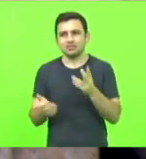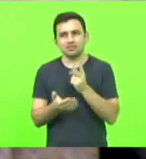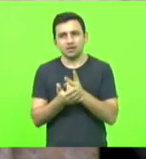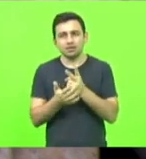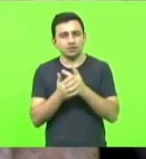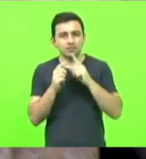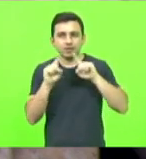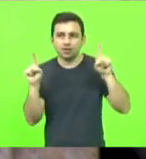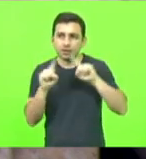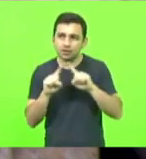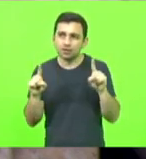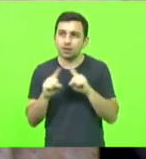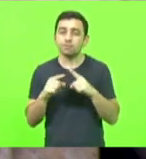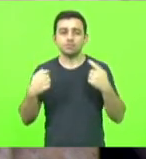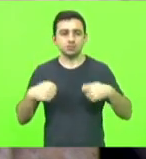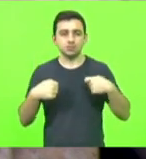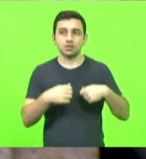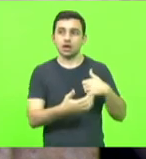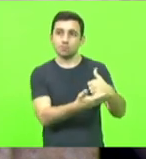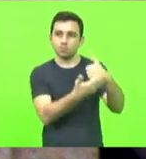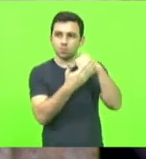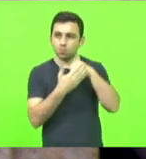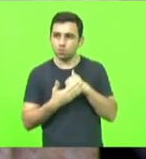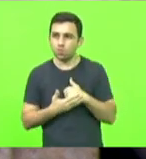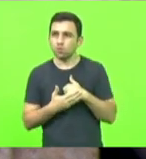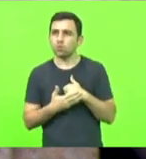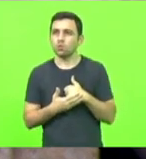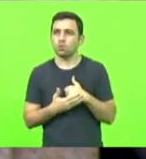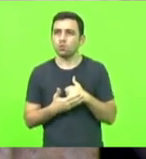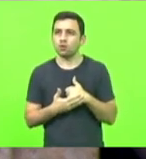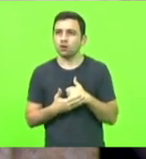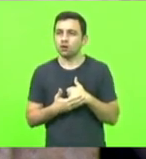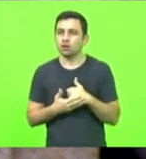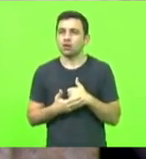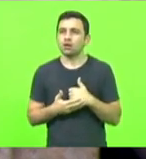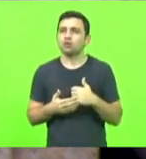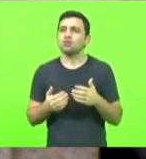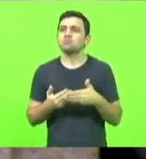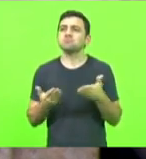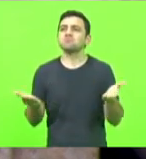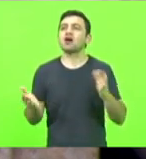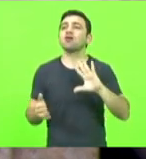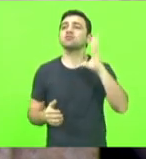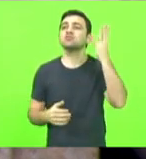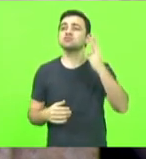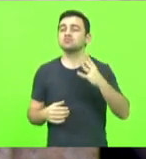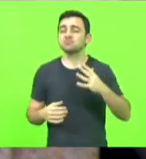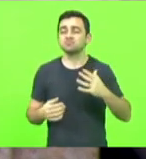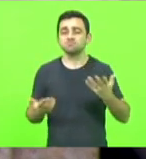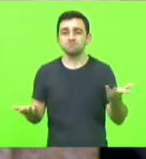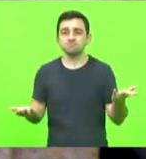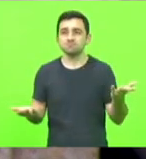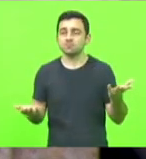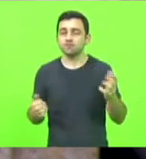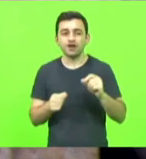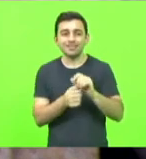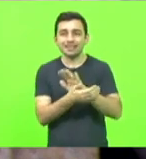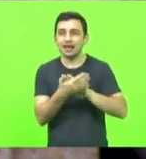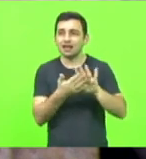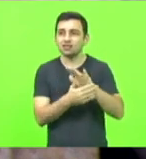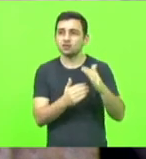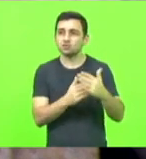reclamando, e quando eles precisam de um suporte, de uma ajuda, simplesmente ficam a ver navio. Já foram 25